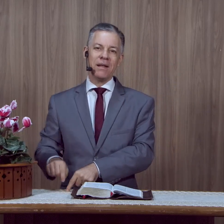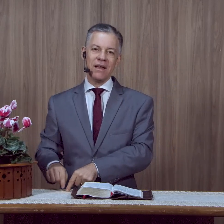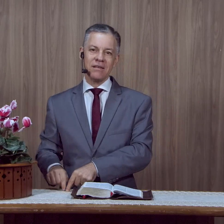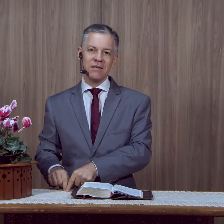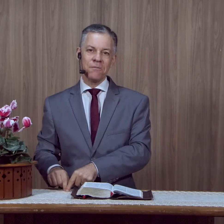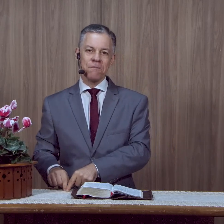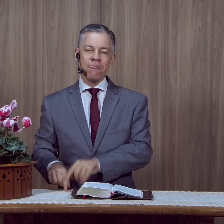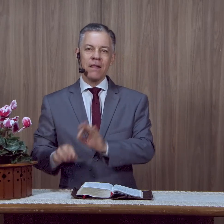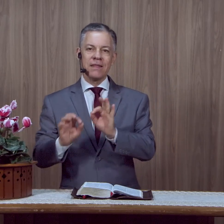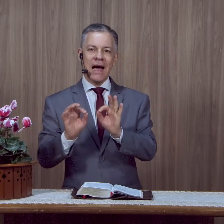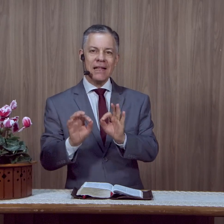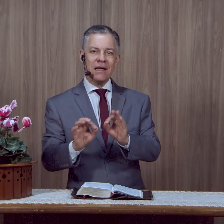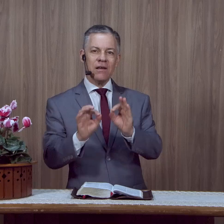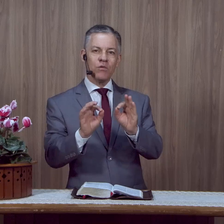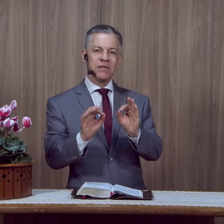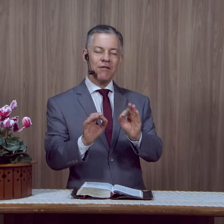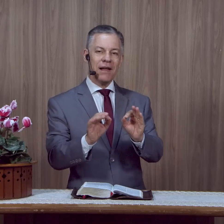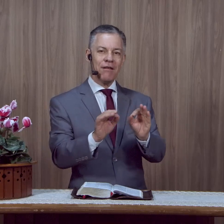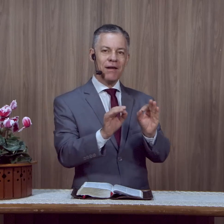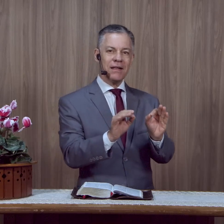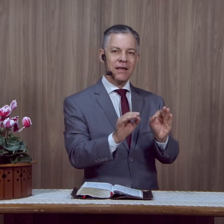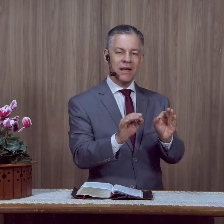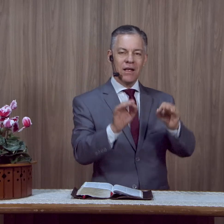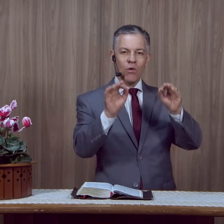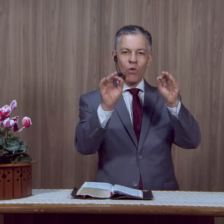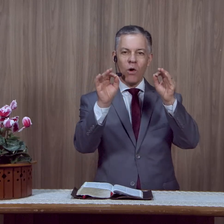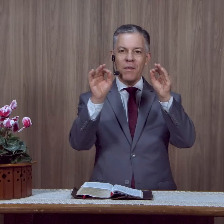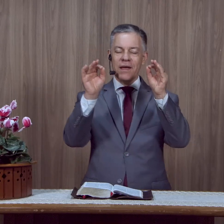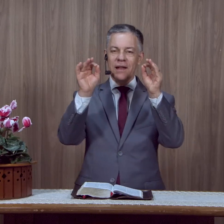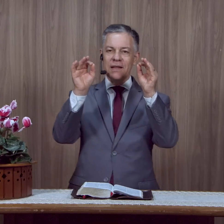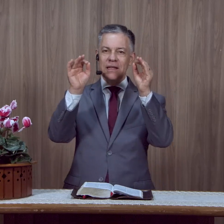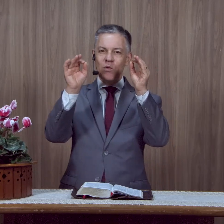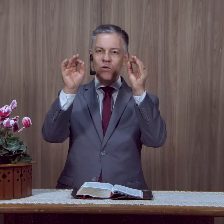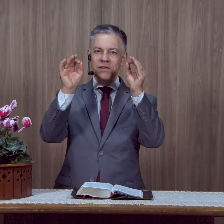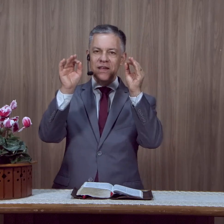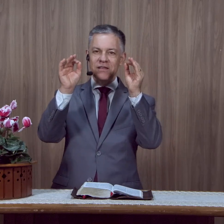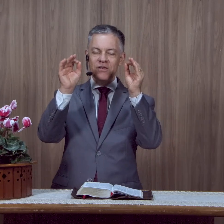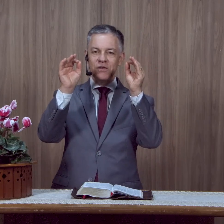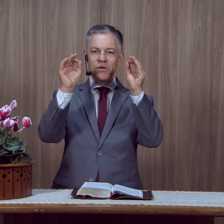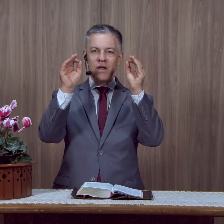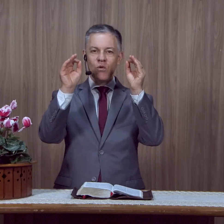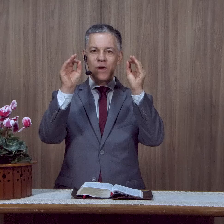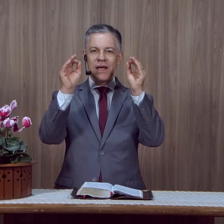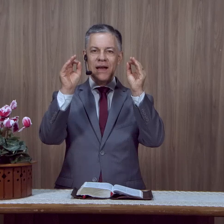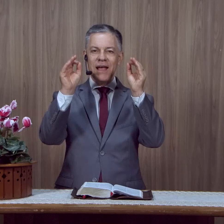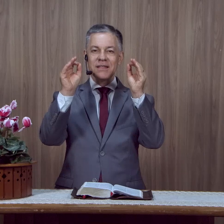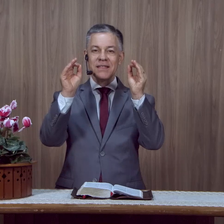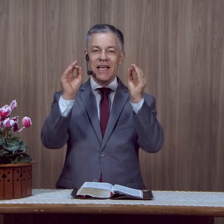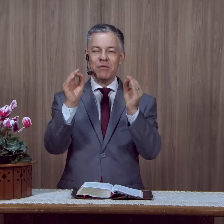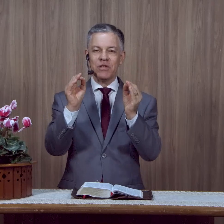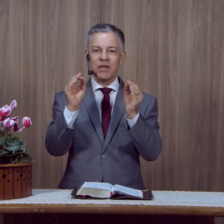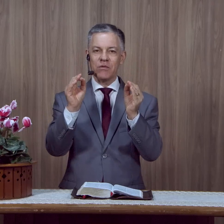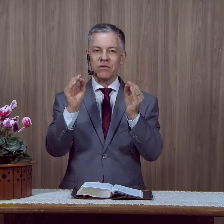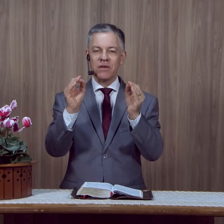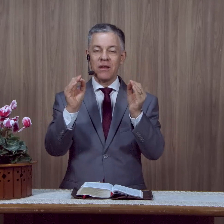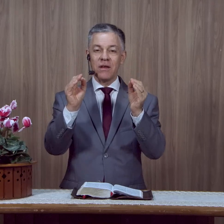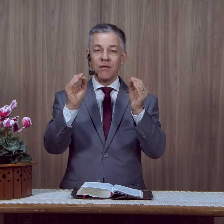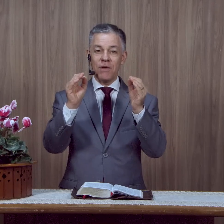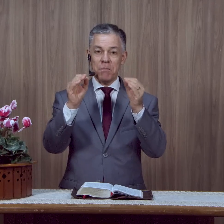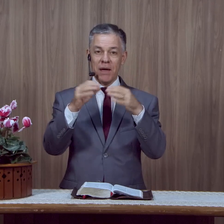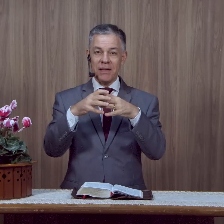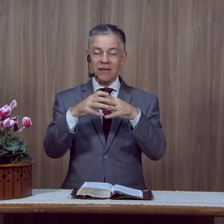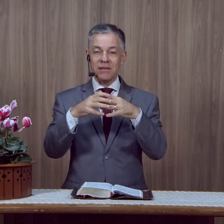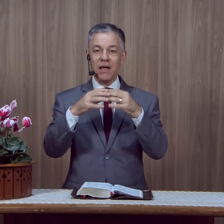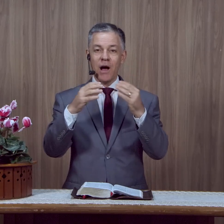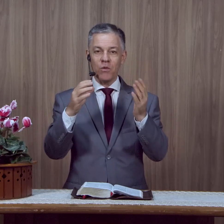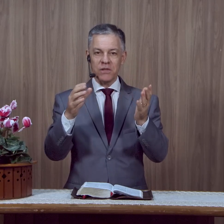Nada lhe pertence. Nada você vai levar daqui. O homem, ele tem que ter uma consciência disso. O que ele recebe de Deus